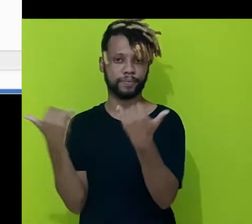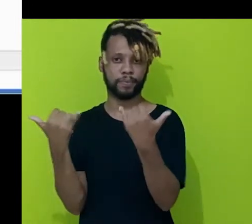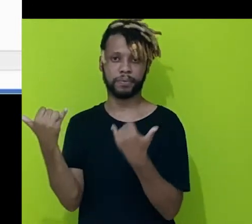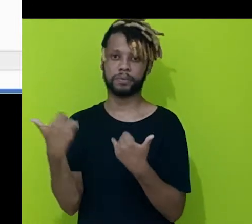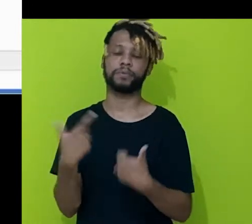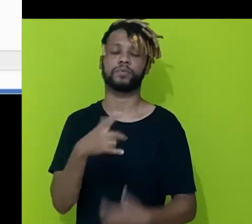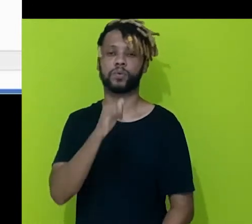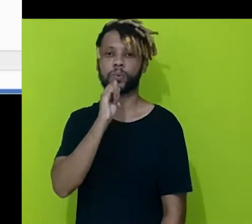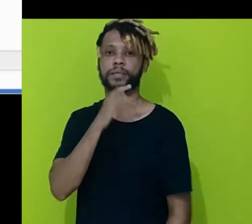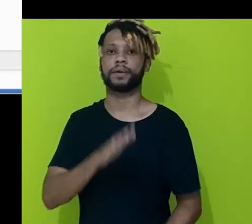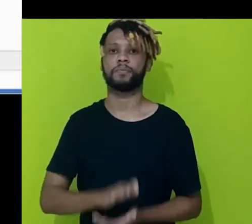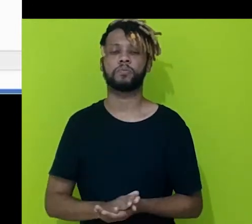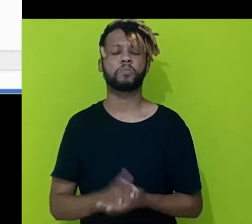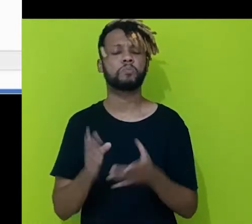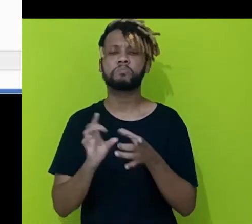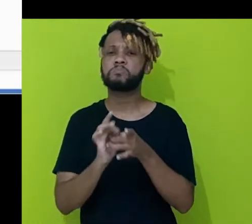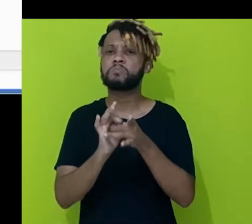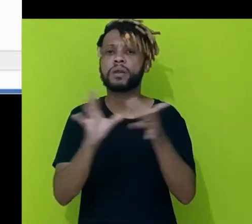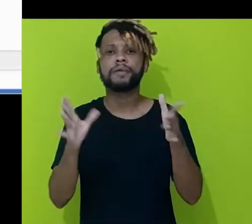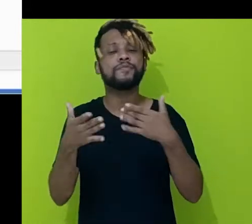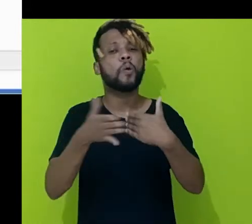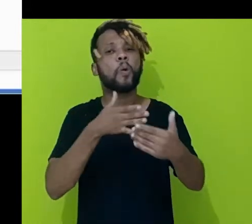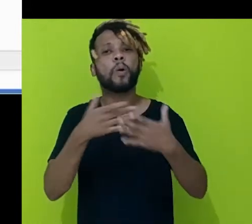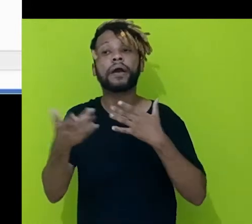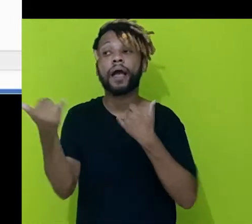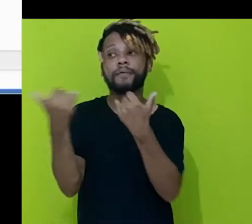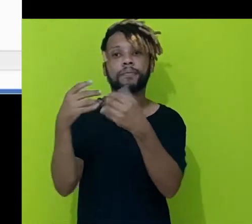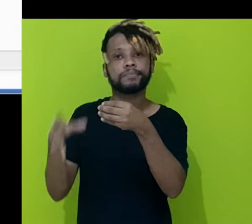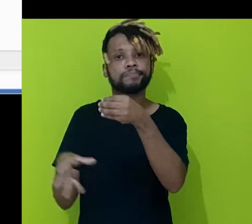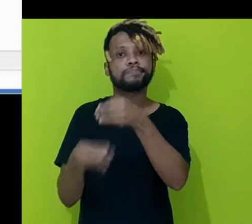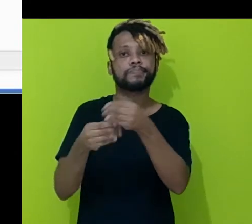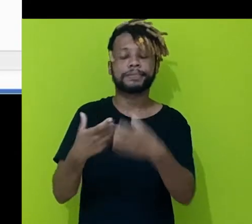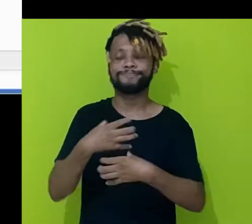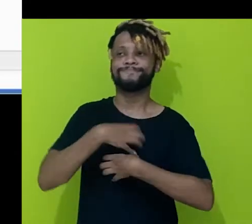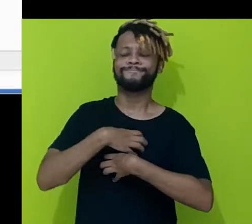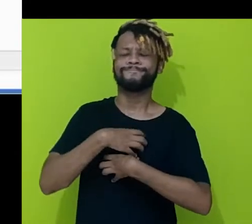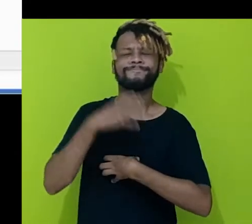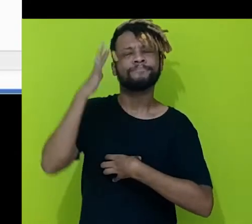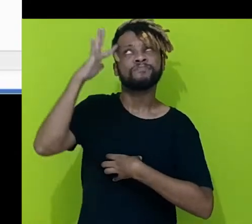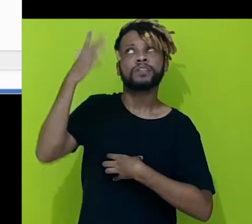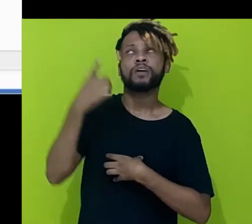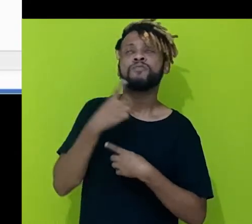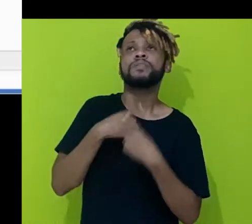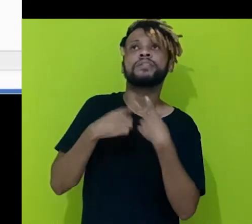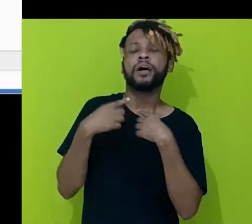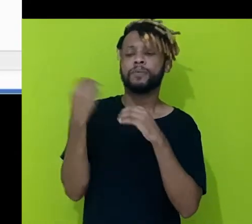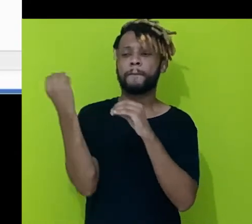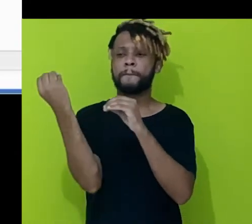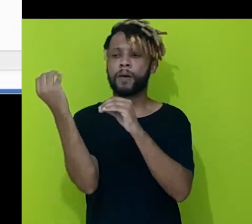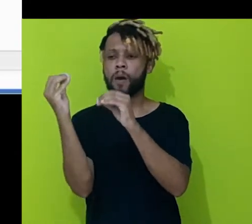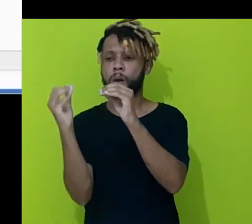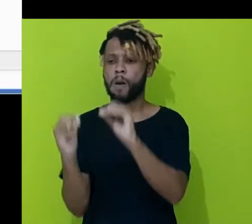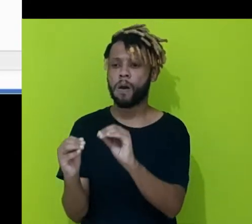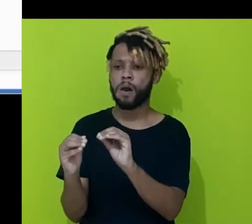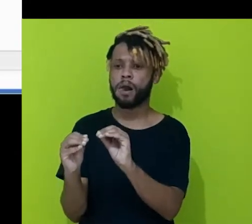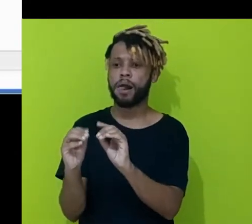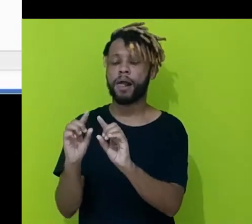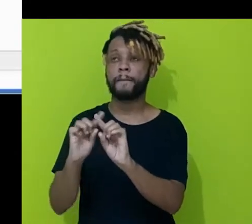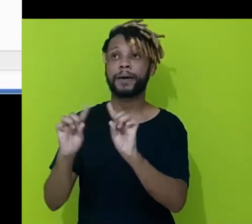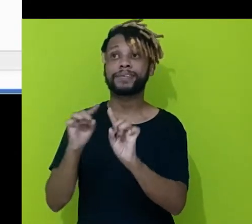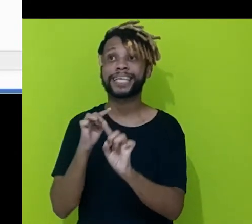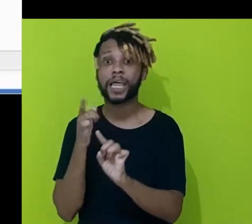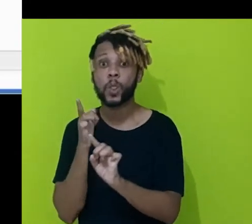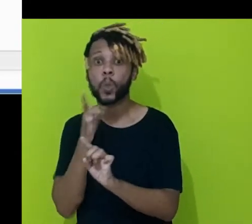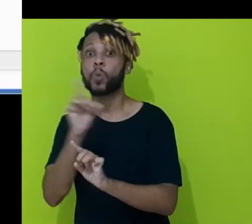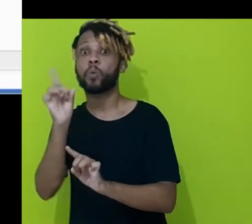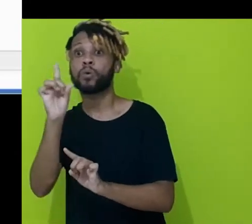pode colocar qualquer informação adicional que você tenha sentido vontade de colocar nos outros campos e não conseguiu por não